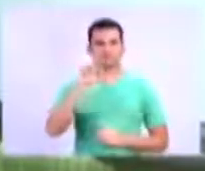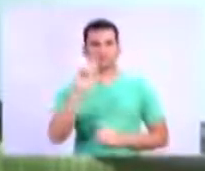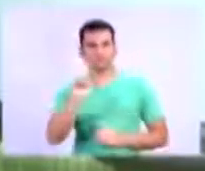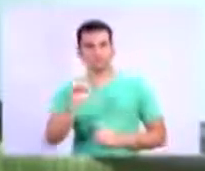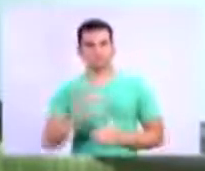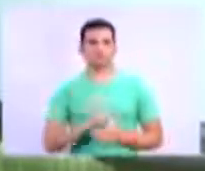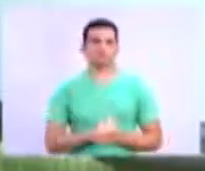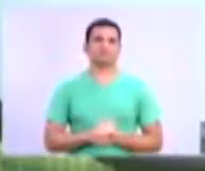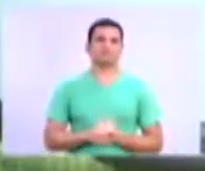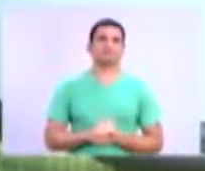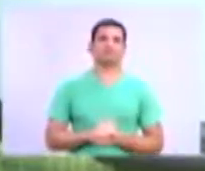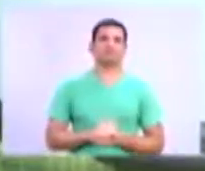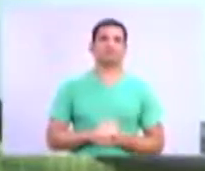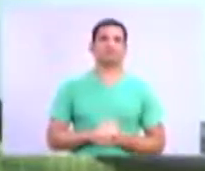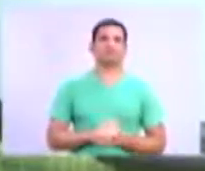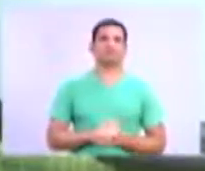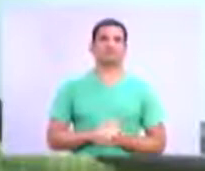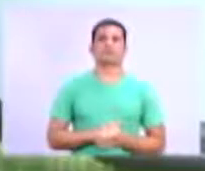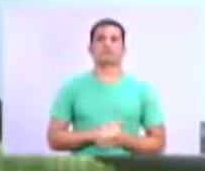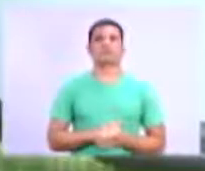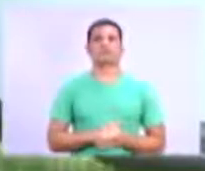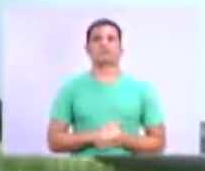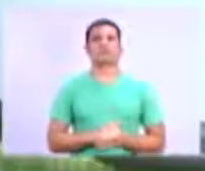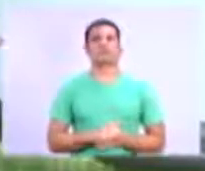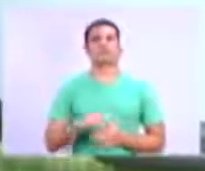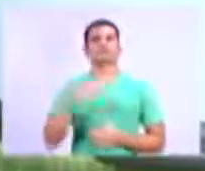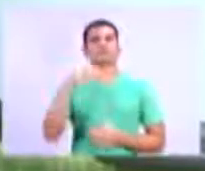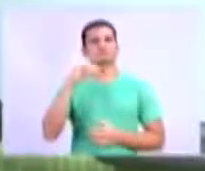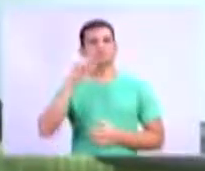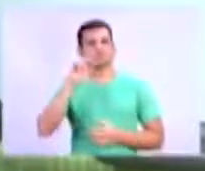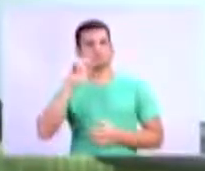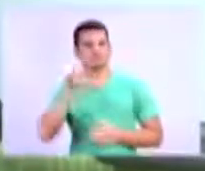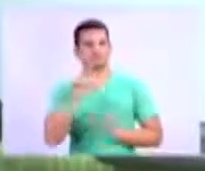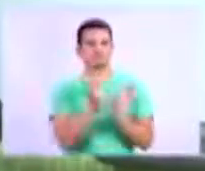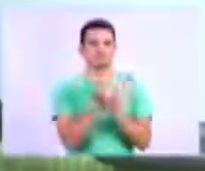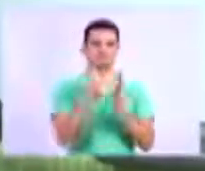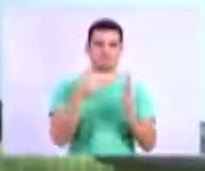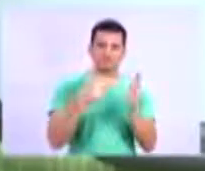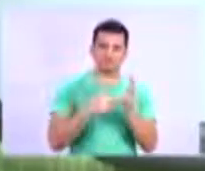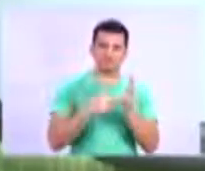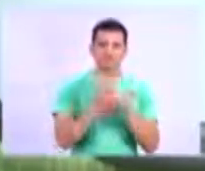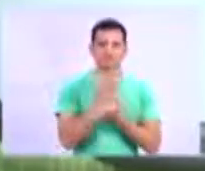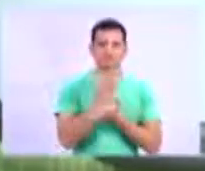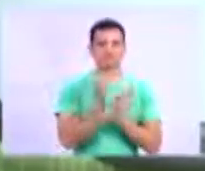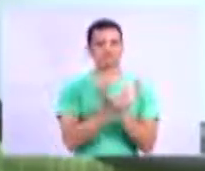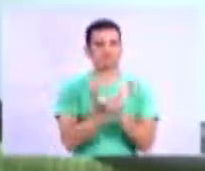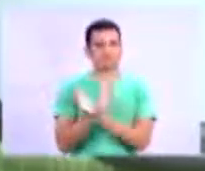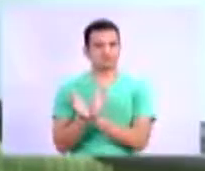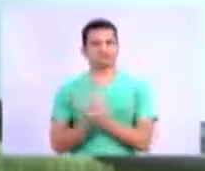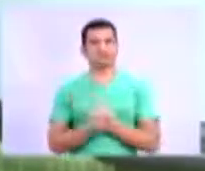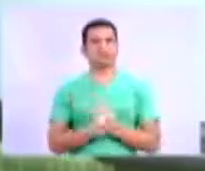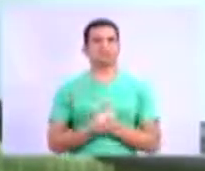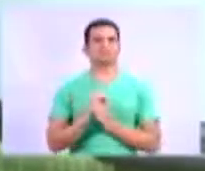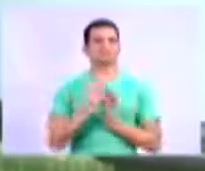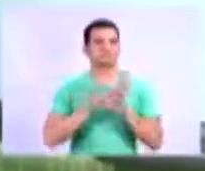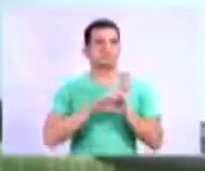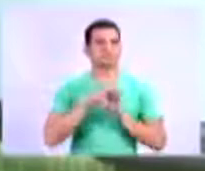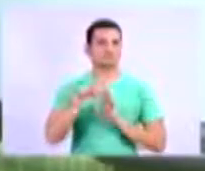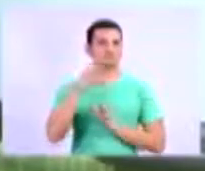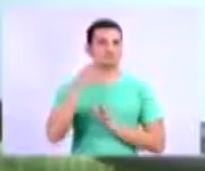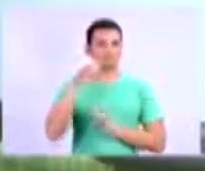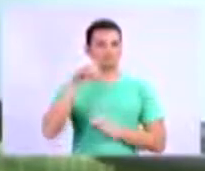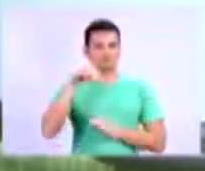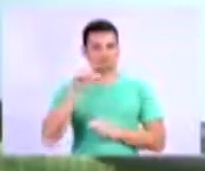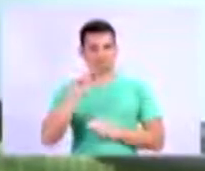individuais, das morais de determinados grupos, como nós vemos no conceito de moral,